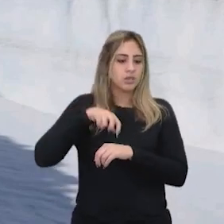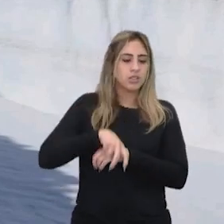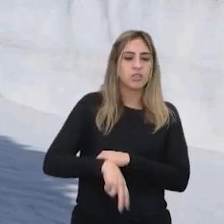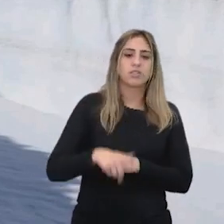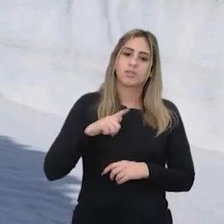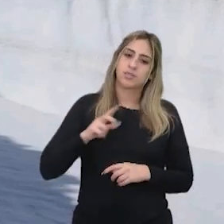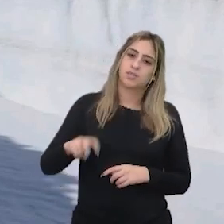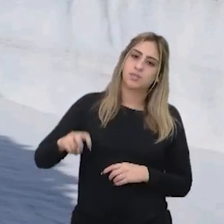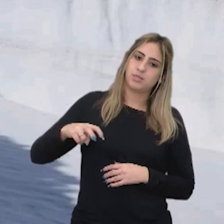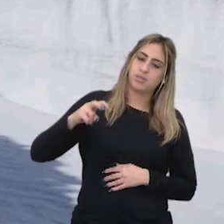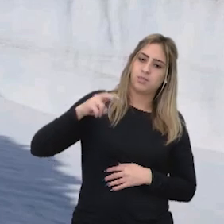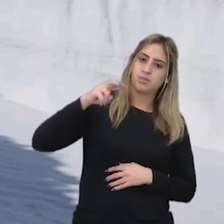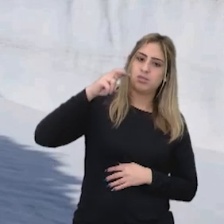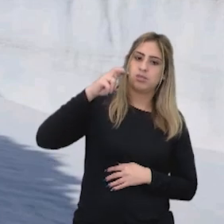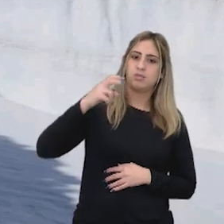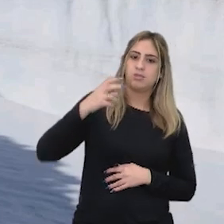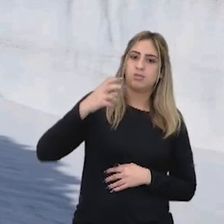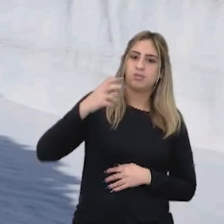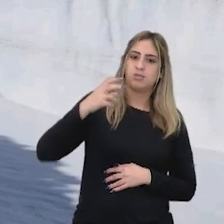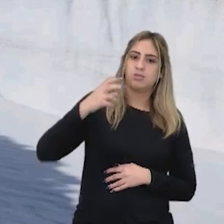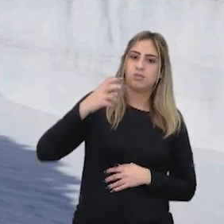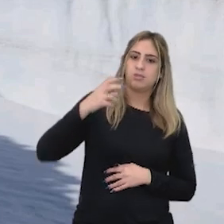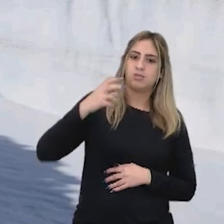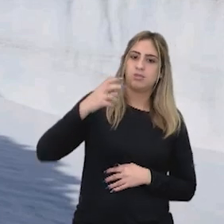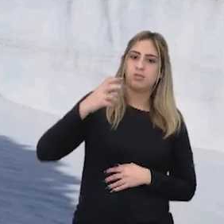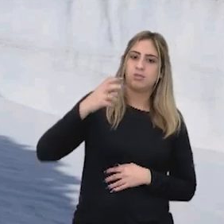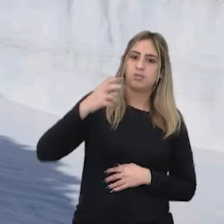colocam uma escada, tipo escada de pintura.